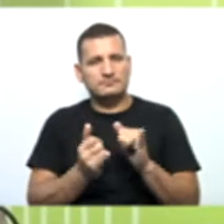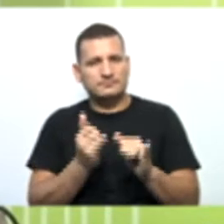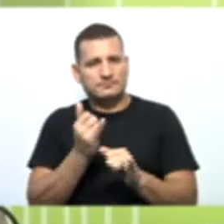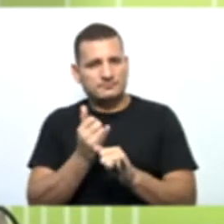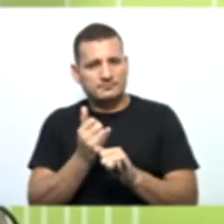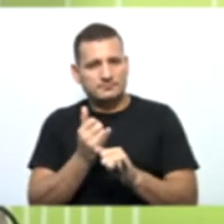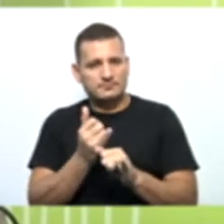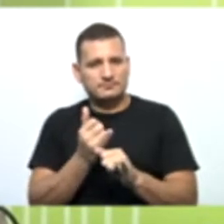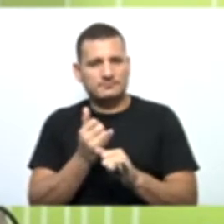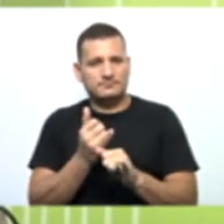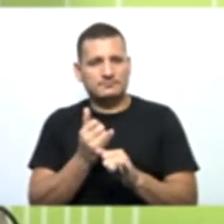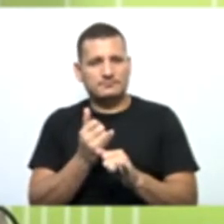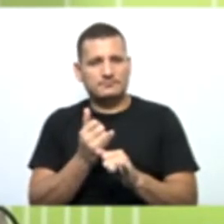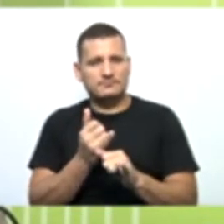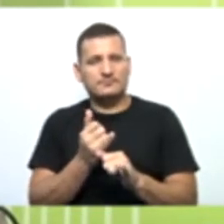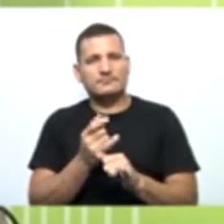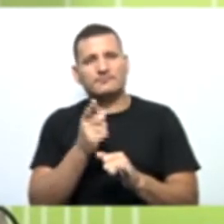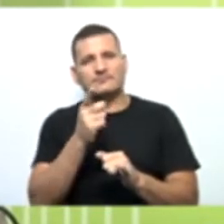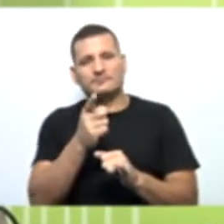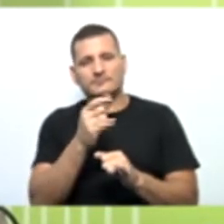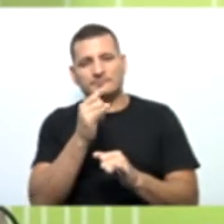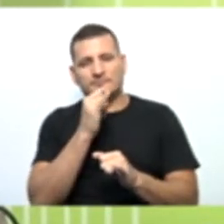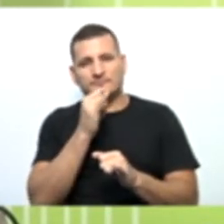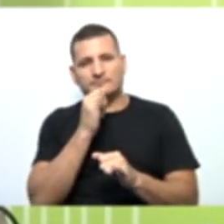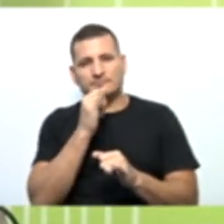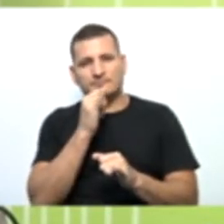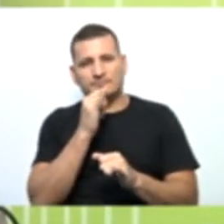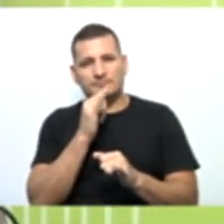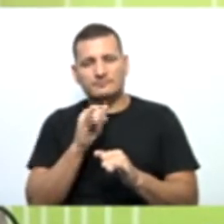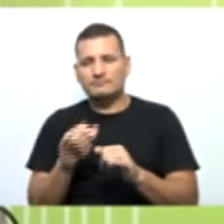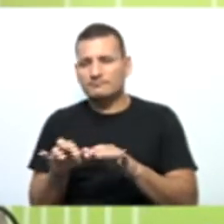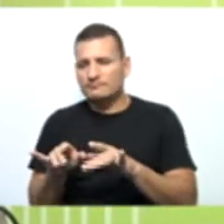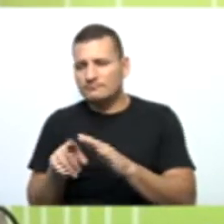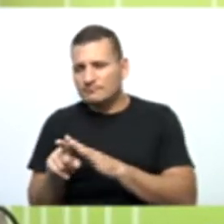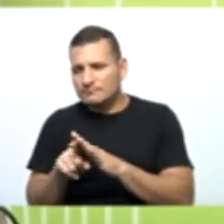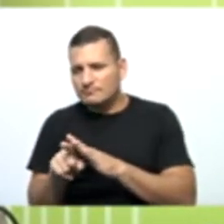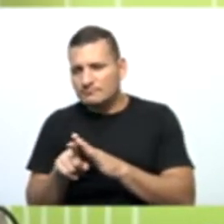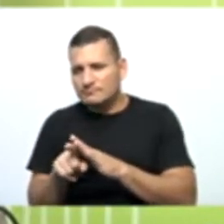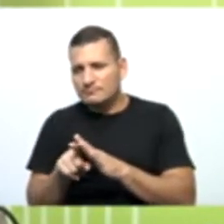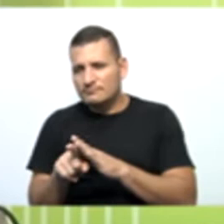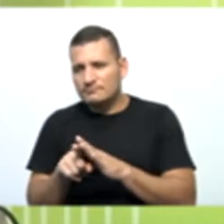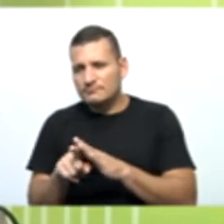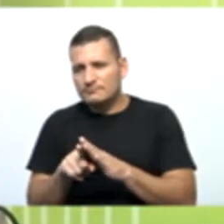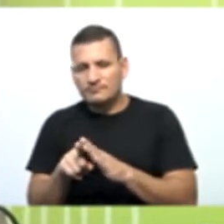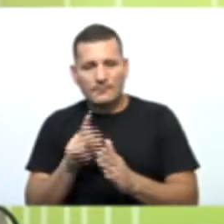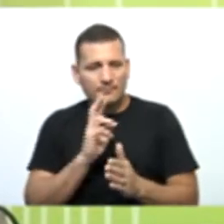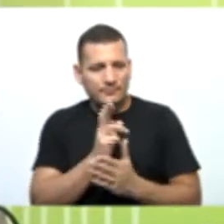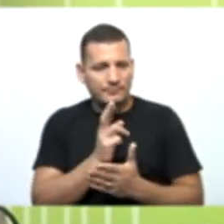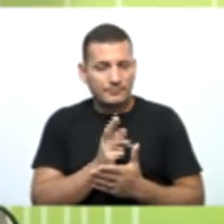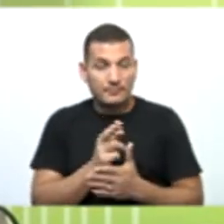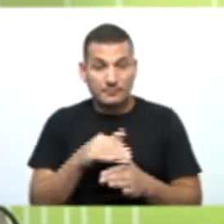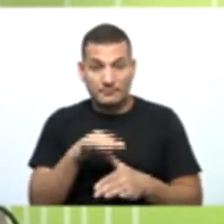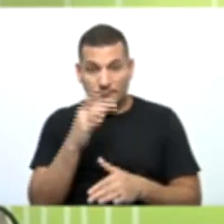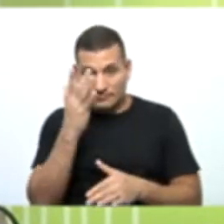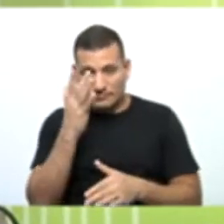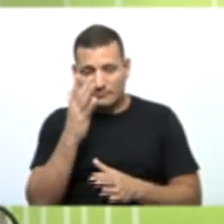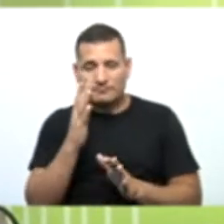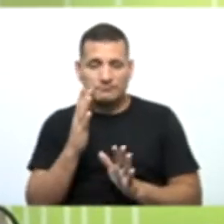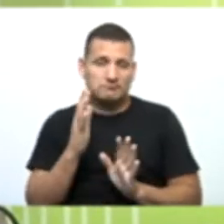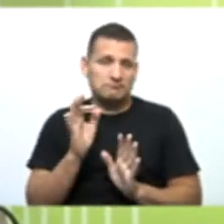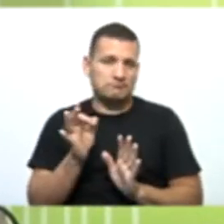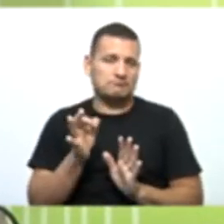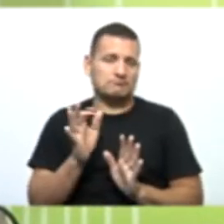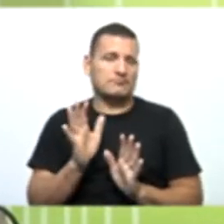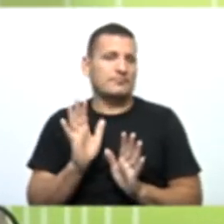você iria consultar, por exemplo, a questão do professor, ficaria mais fácil para você? Com certeza, mas o objetivo não é esse.